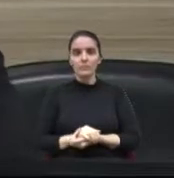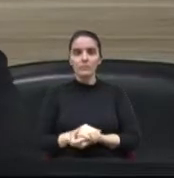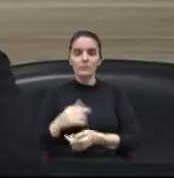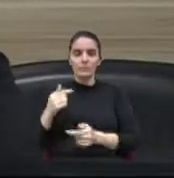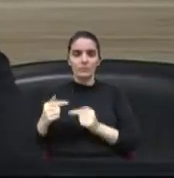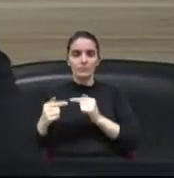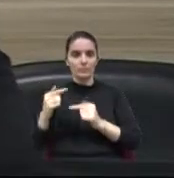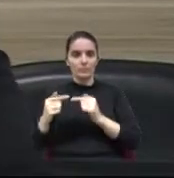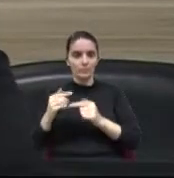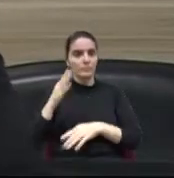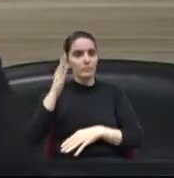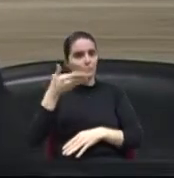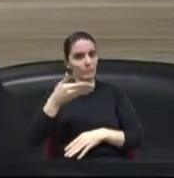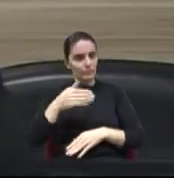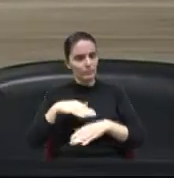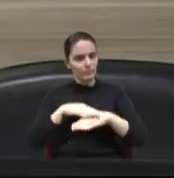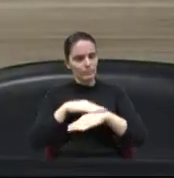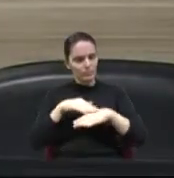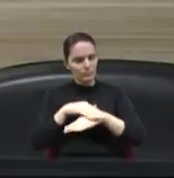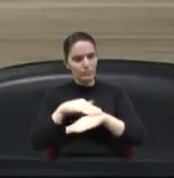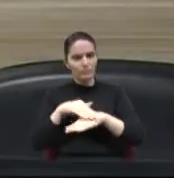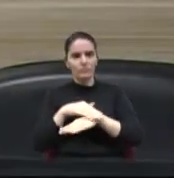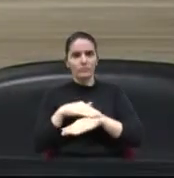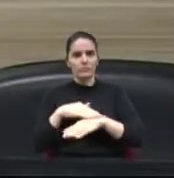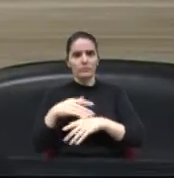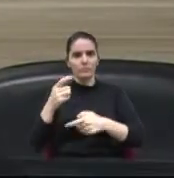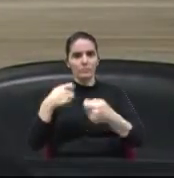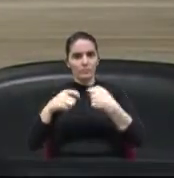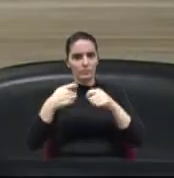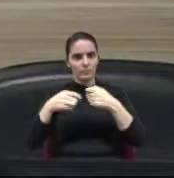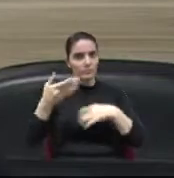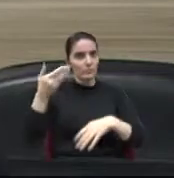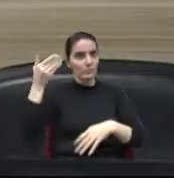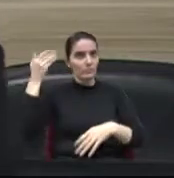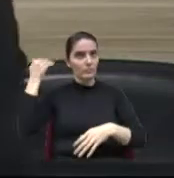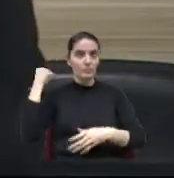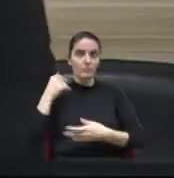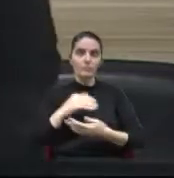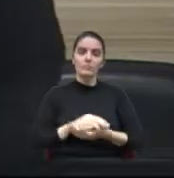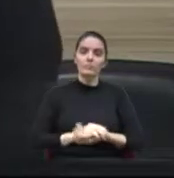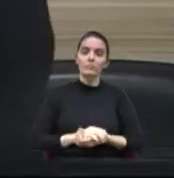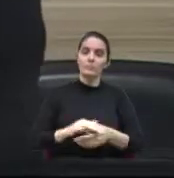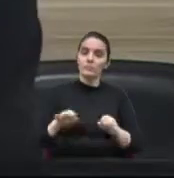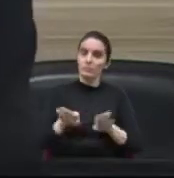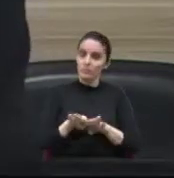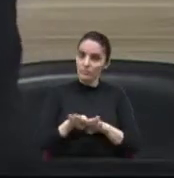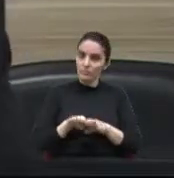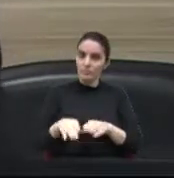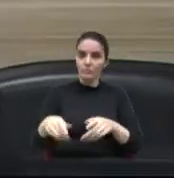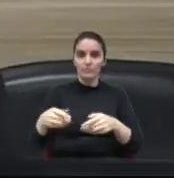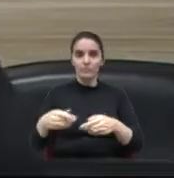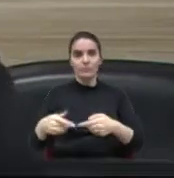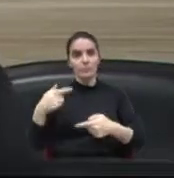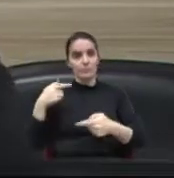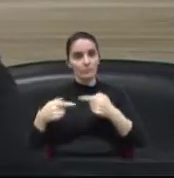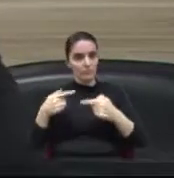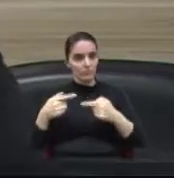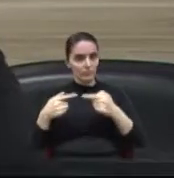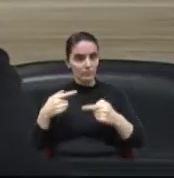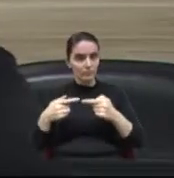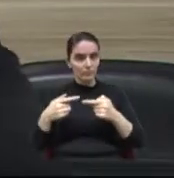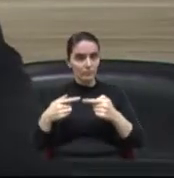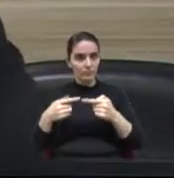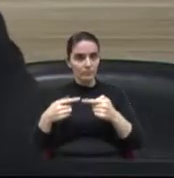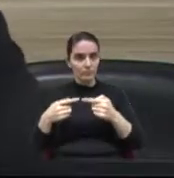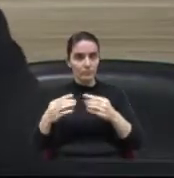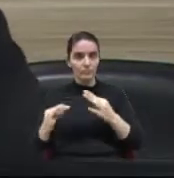discutido com a gestão passada e foi também discutido com os técnicos